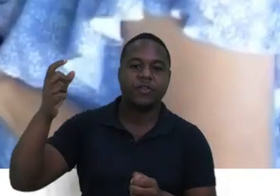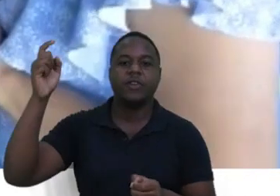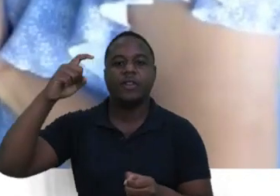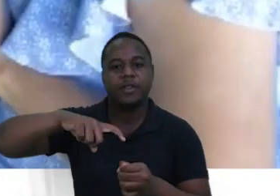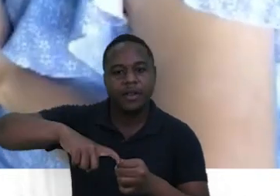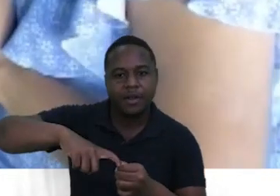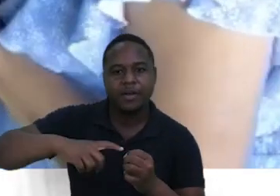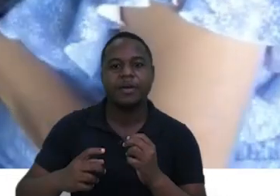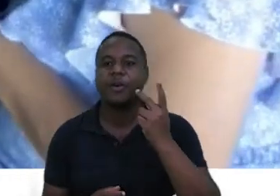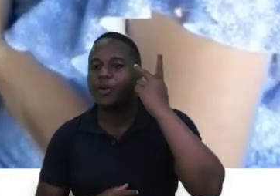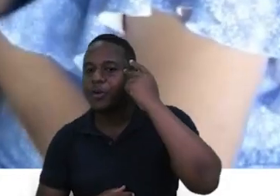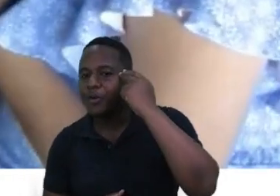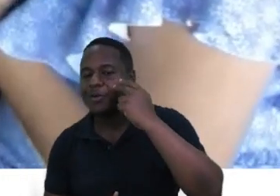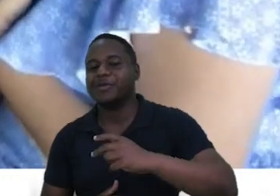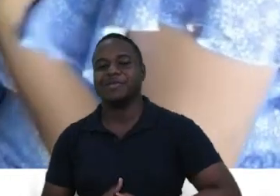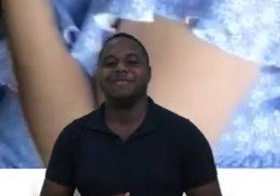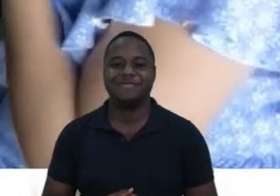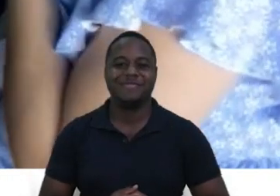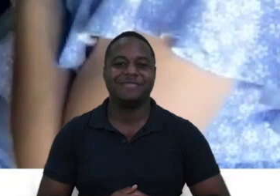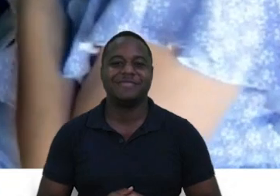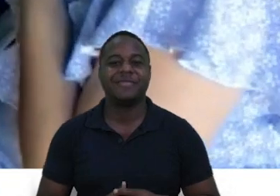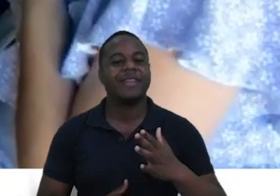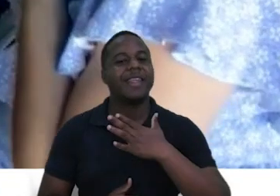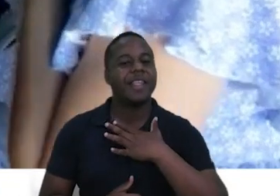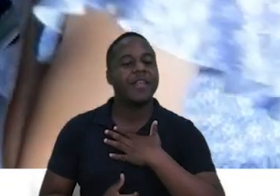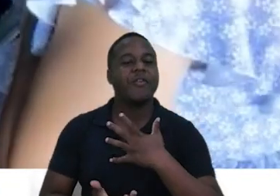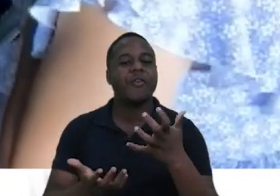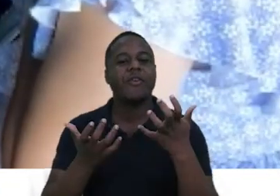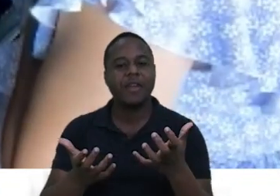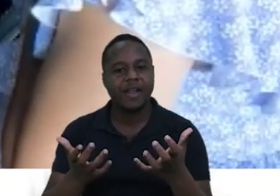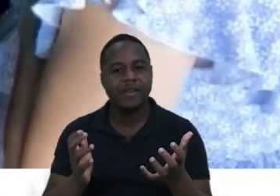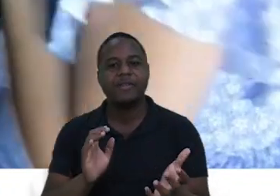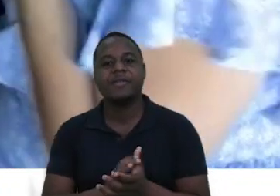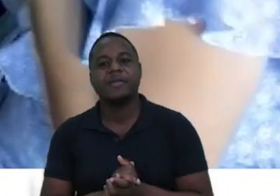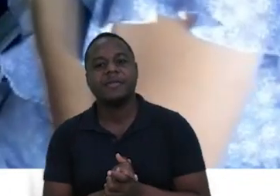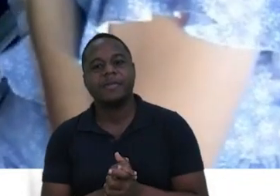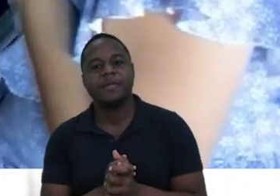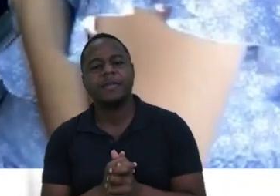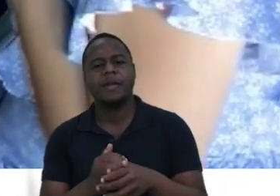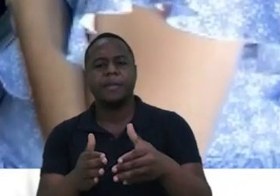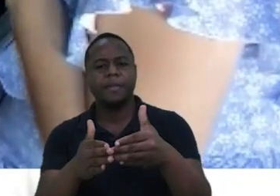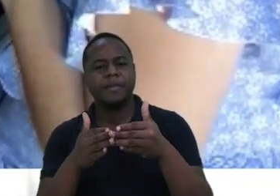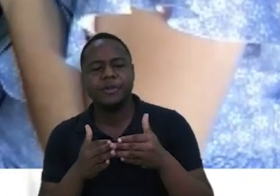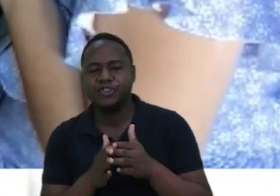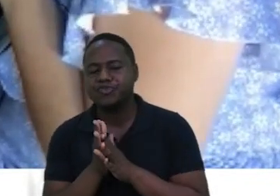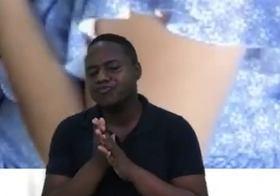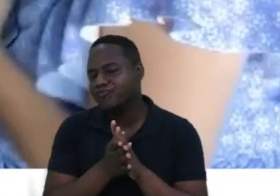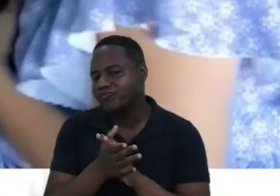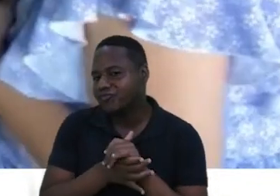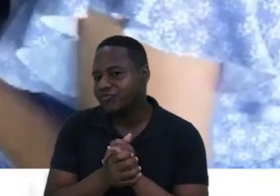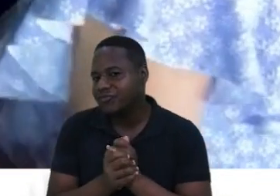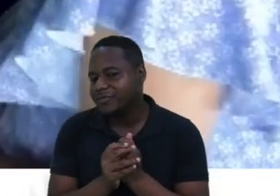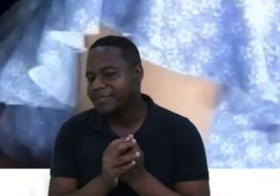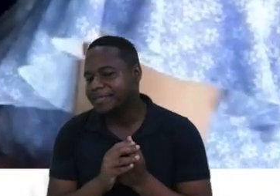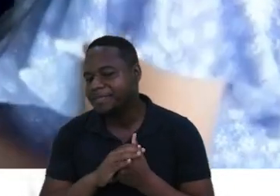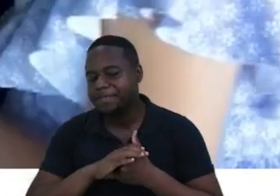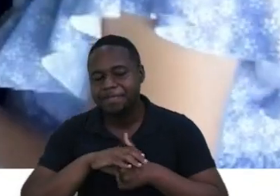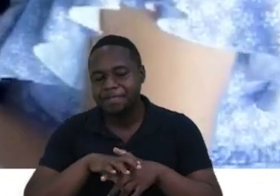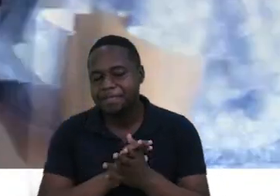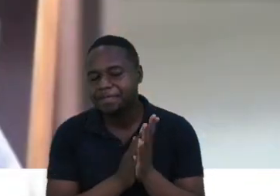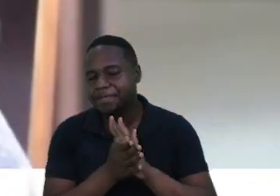voltamos à programação normal. Eu gostaria de fazer um pedido um tanto quanto ousado. Olha, me conte.